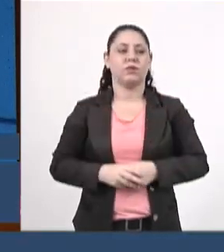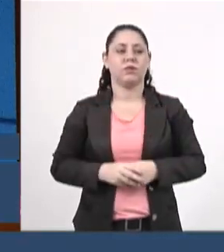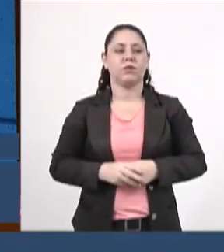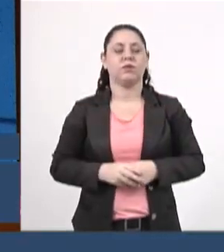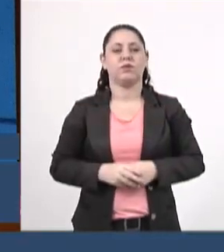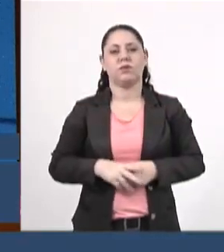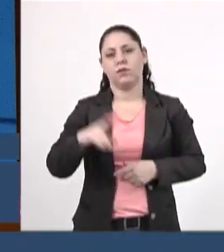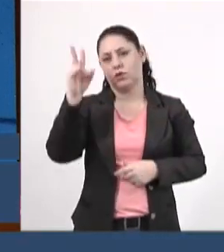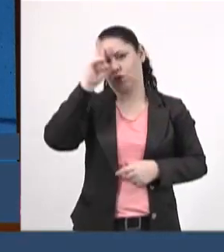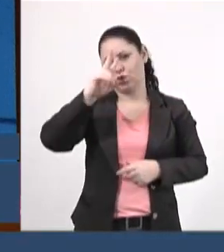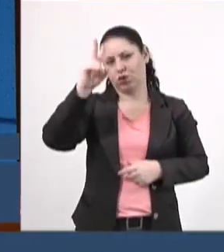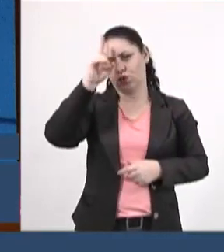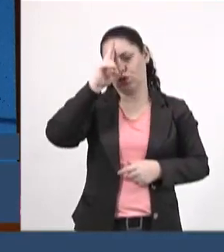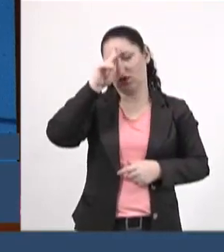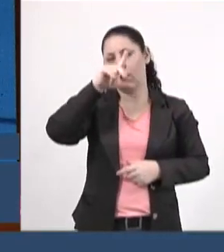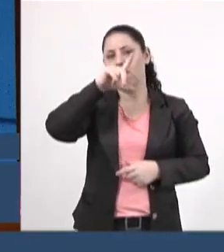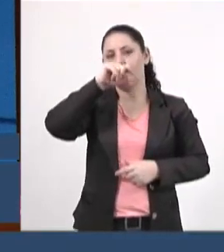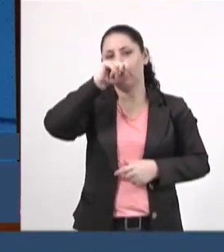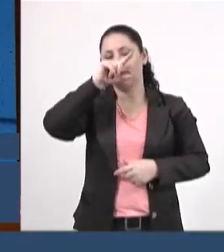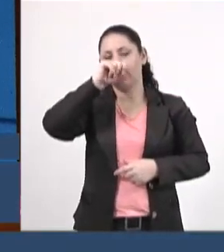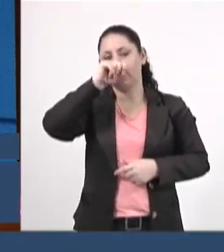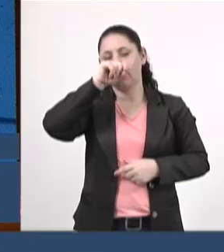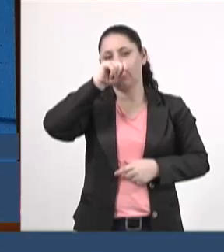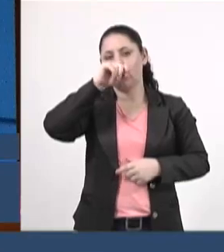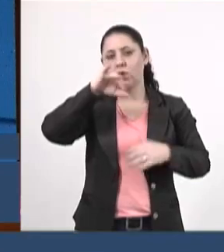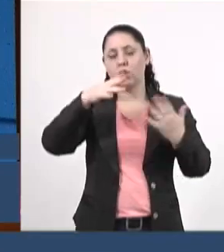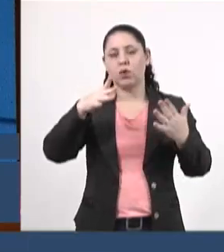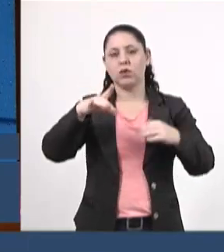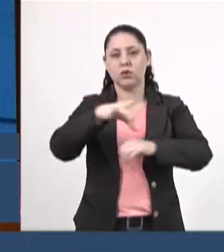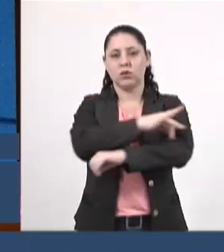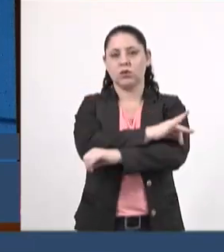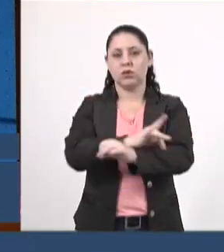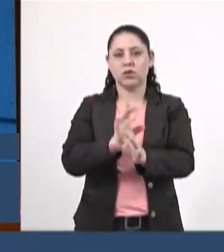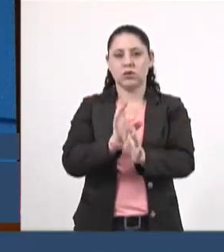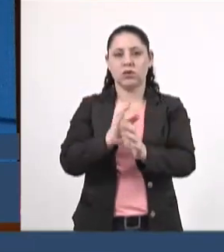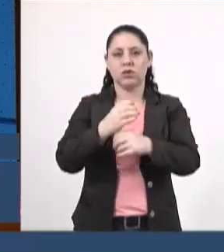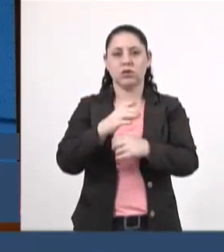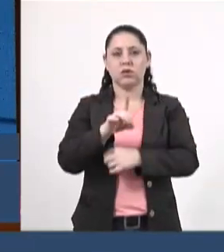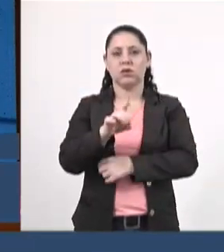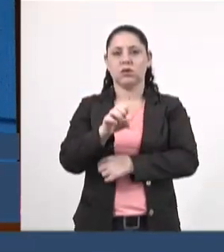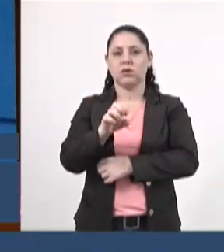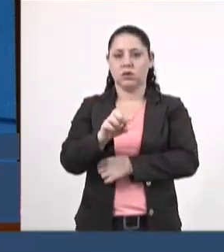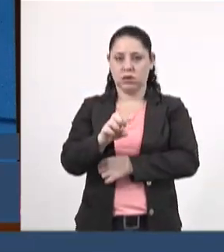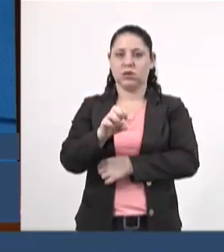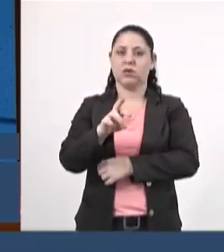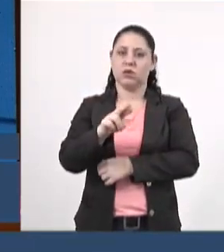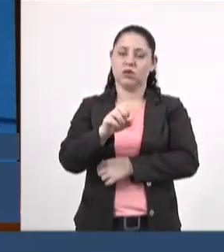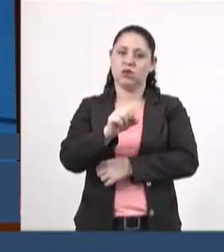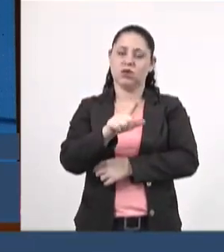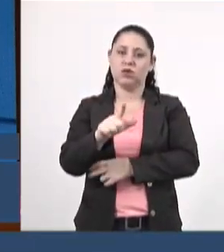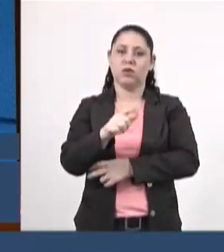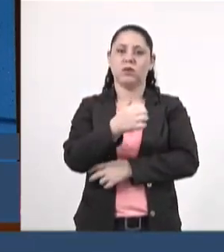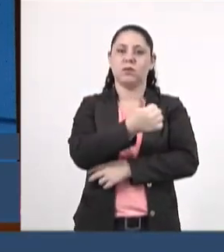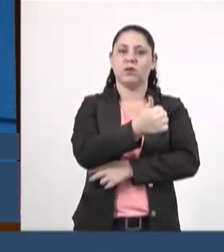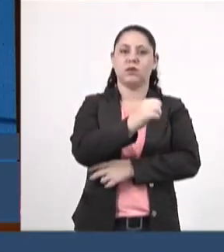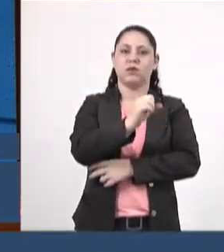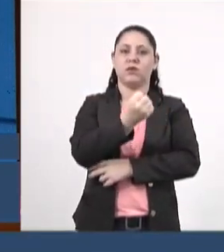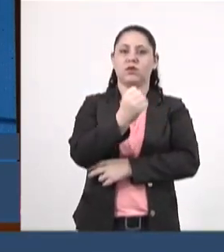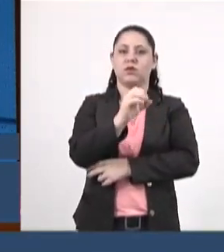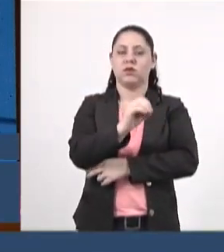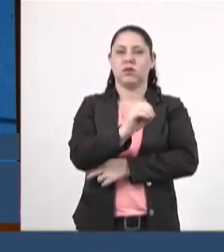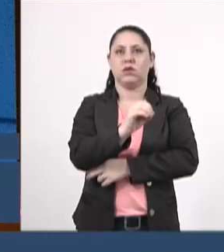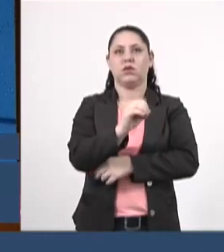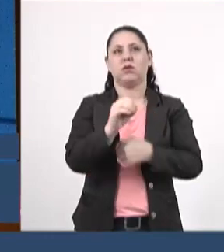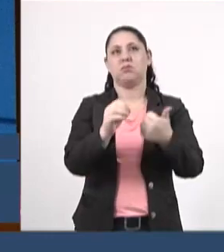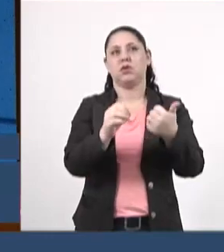A história do Tuiuiu é o seguinte: quando o engenheiro Dersul, lá nos idos de 1980, quando comecei em